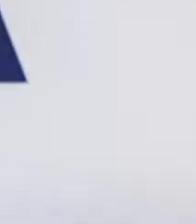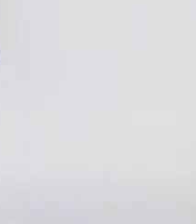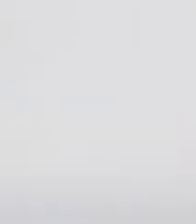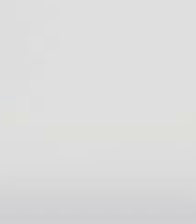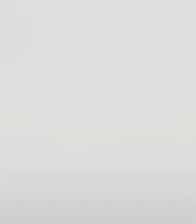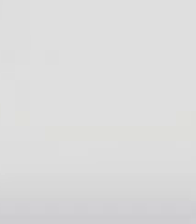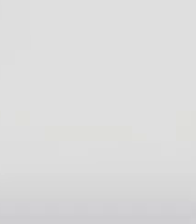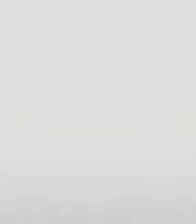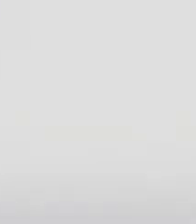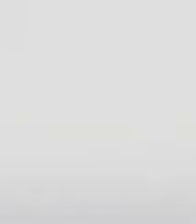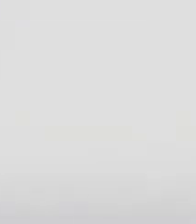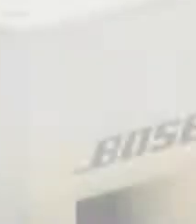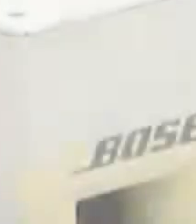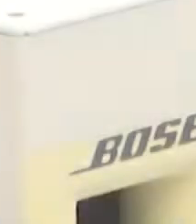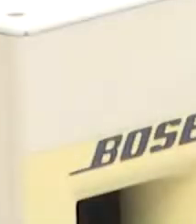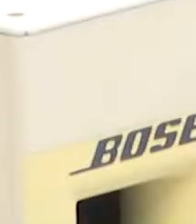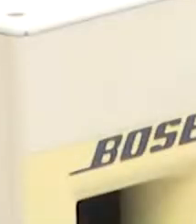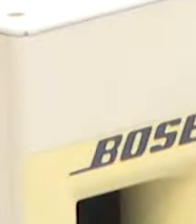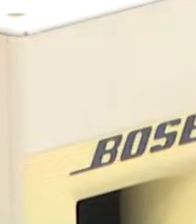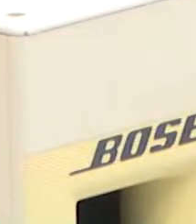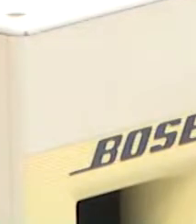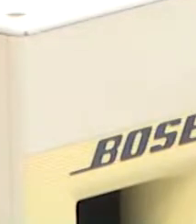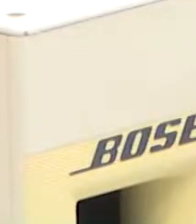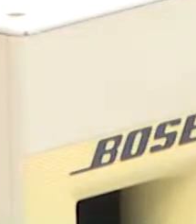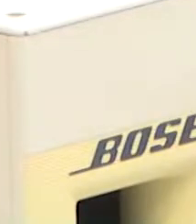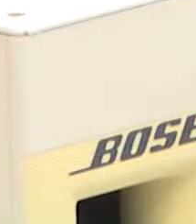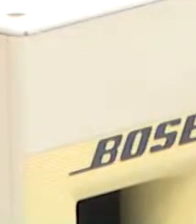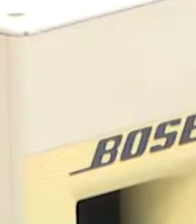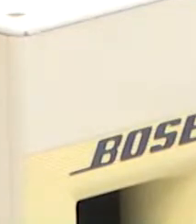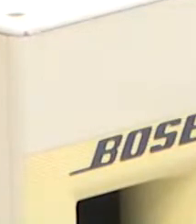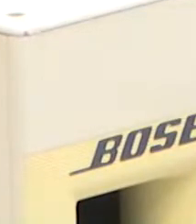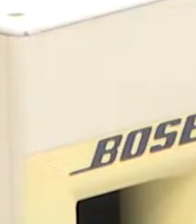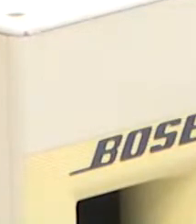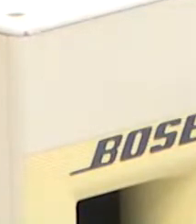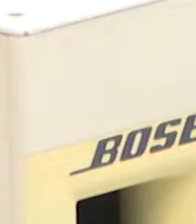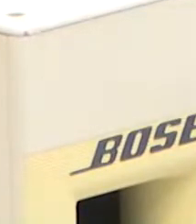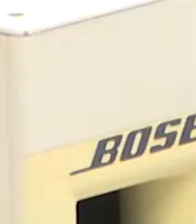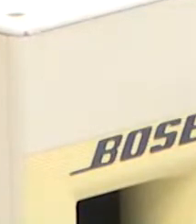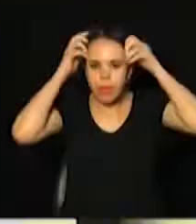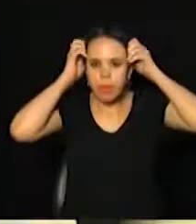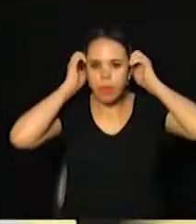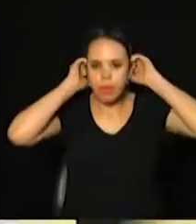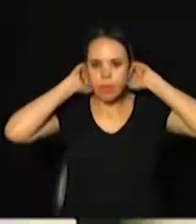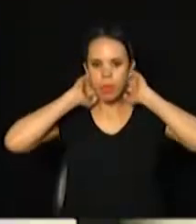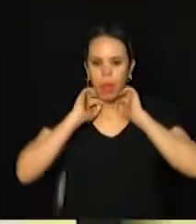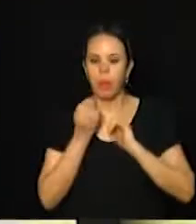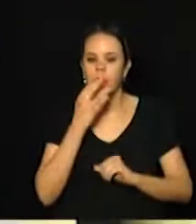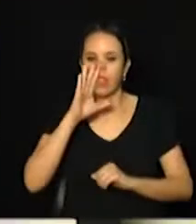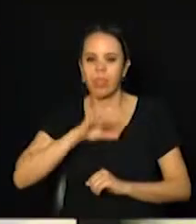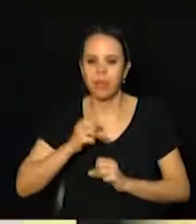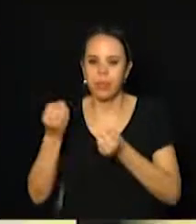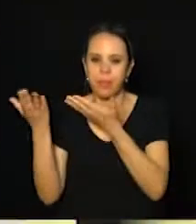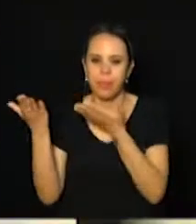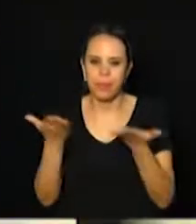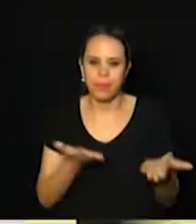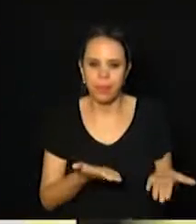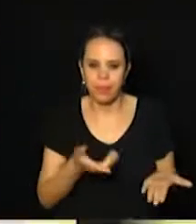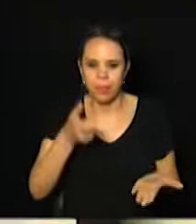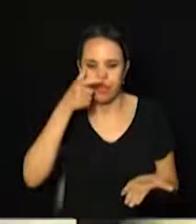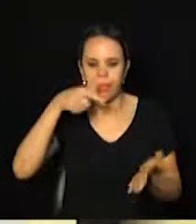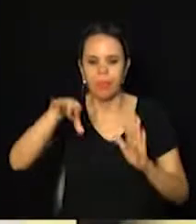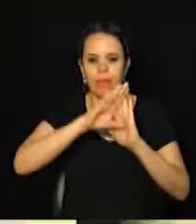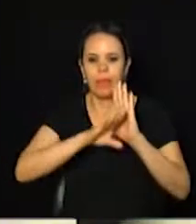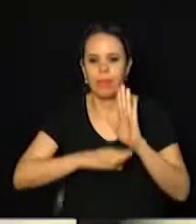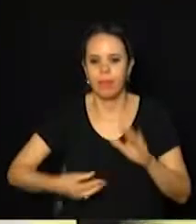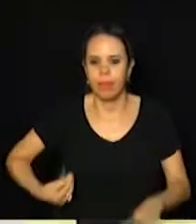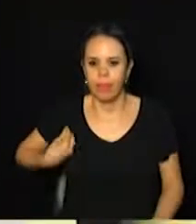a TV Câmara Campinas Olá uma boa tarde a todos seja bem-vindo bem-vinda você que acompanha nossa